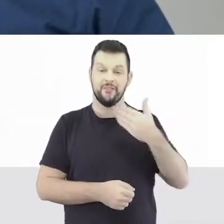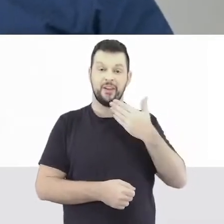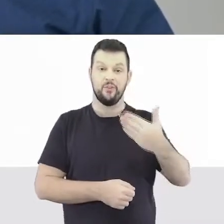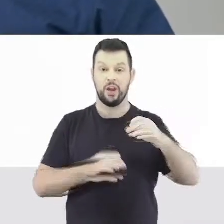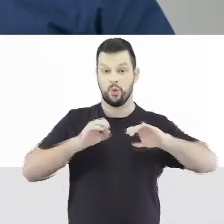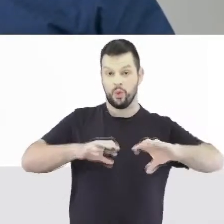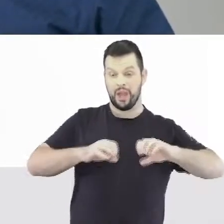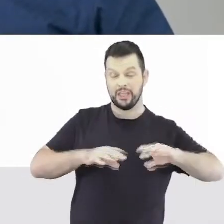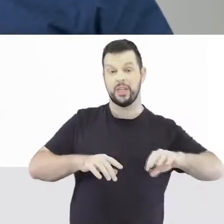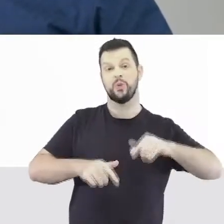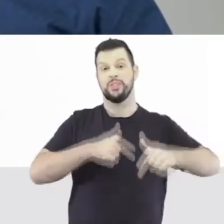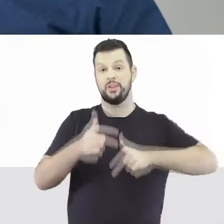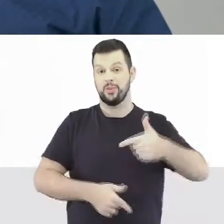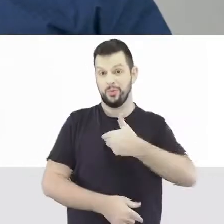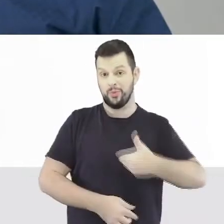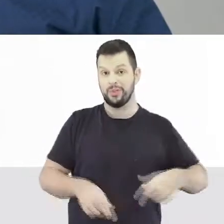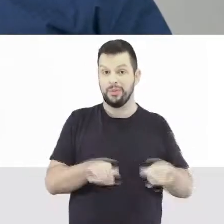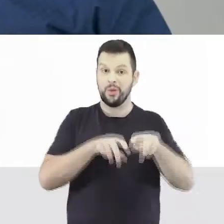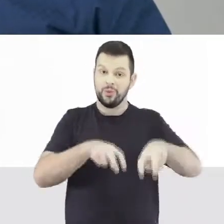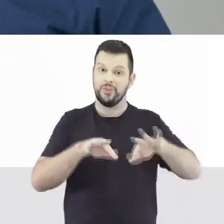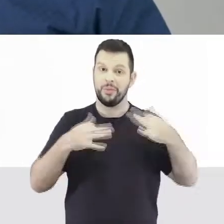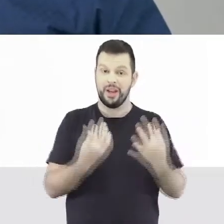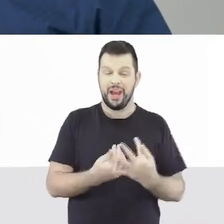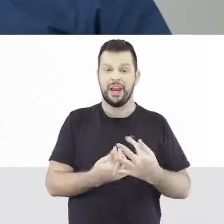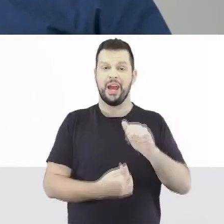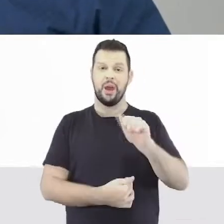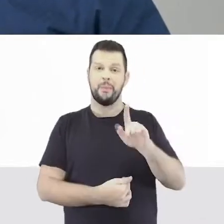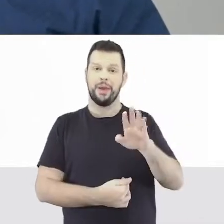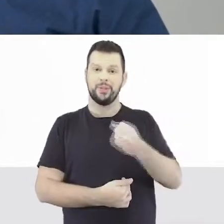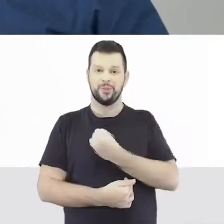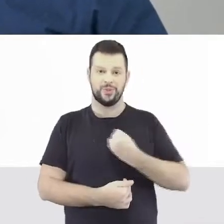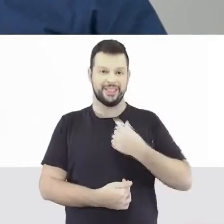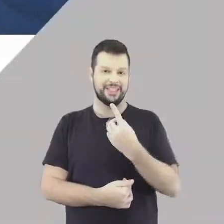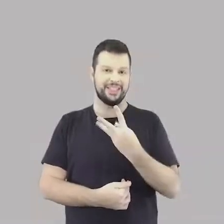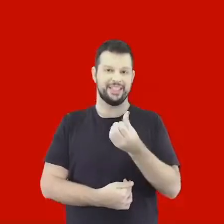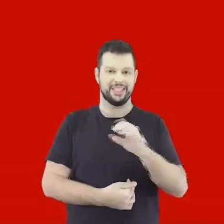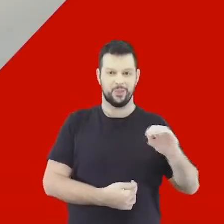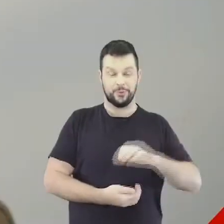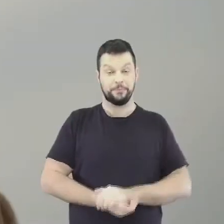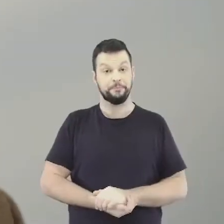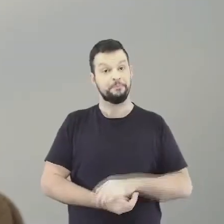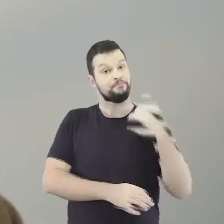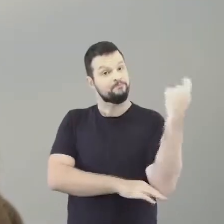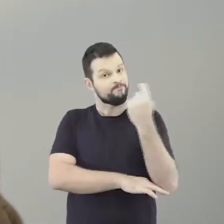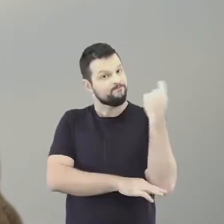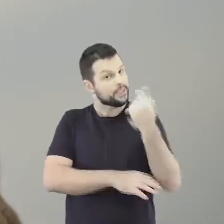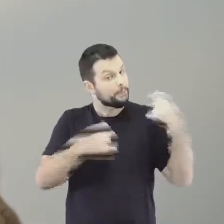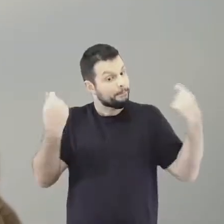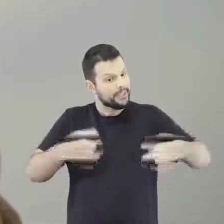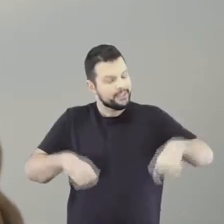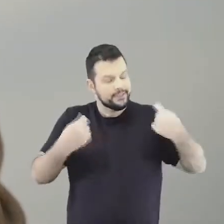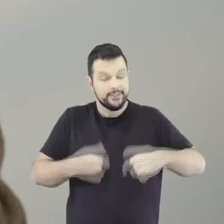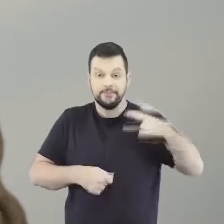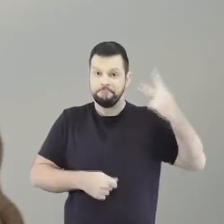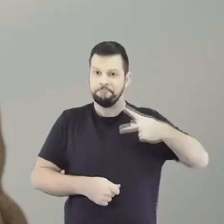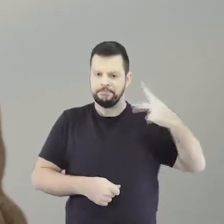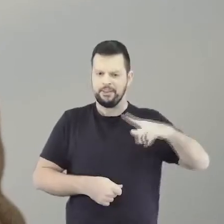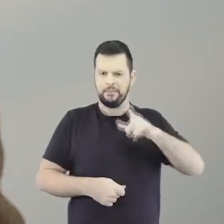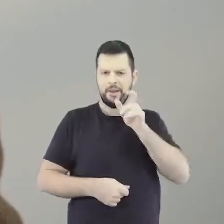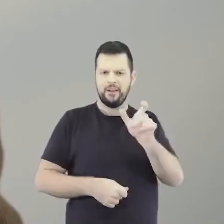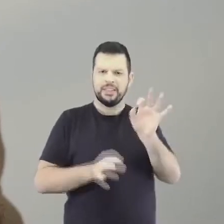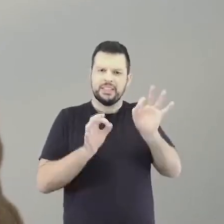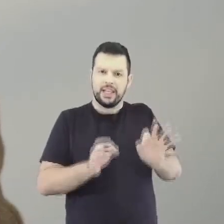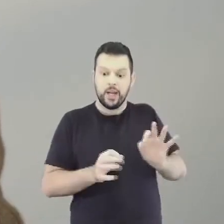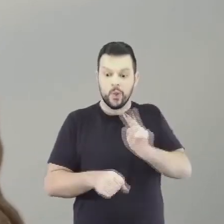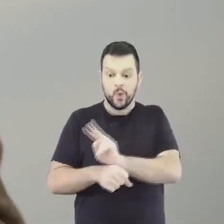Educação, Serviço Público e Agricultura Familiar. Alberto Reck, 13600. O Rio Grande requer governantes com